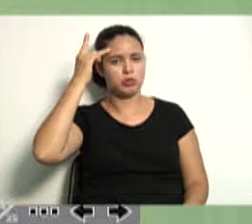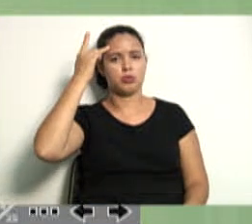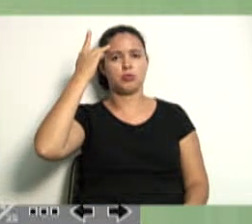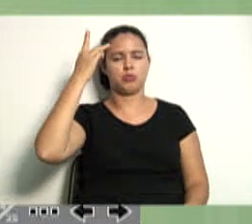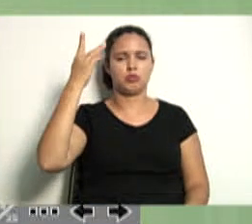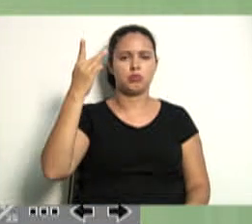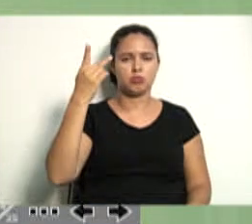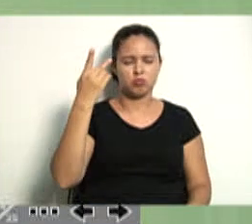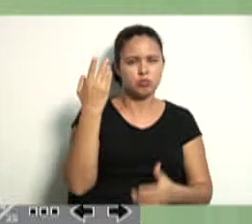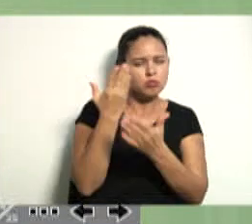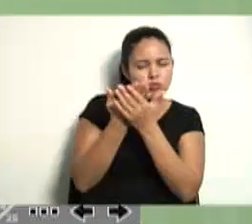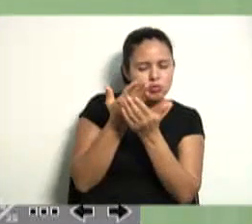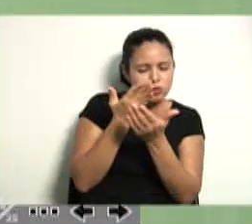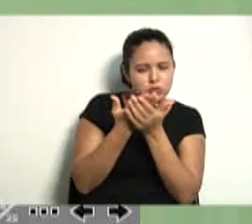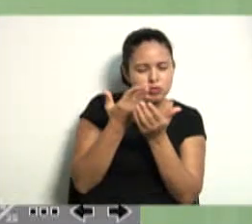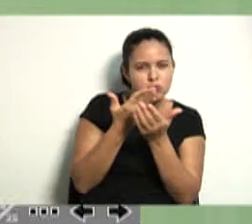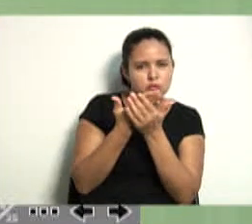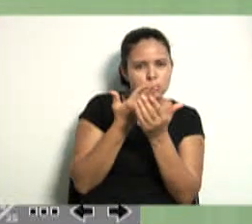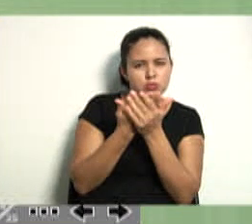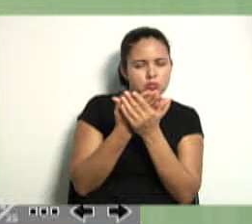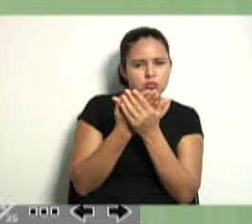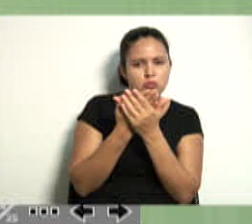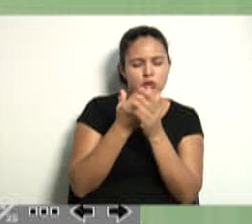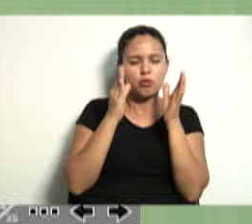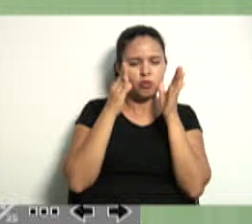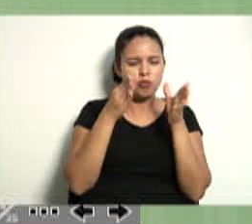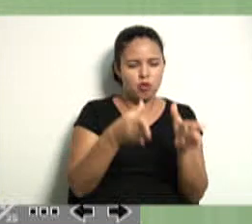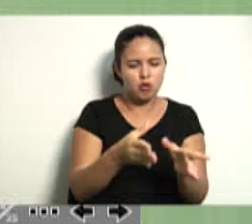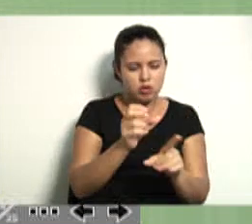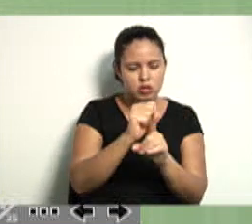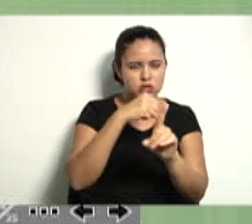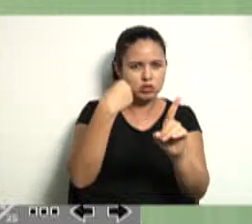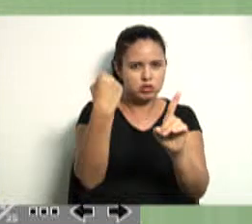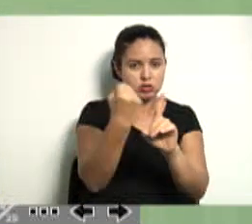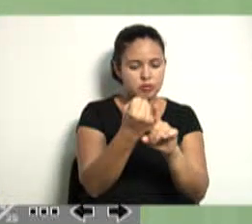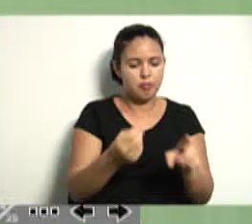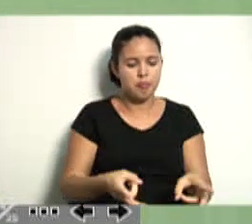sociedade, perceberam que por meio do estudo